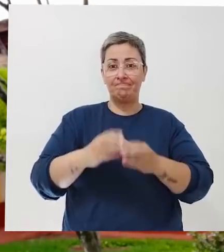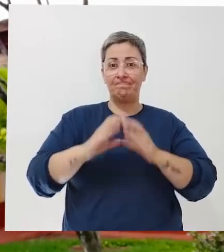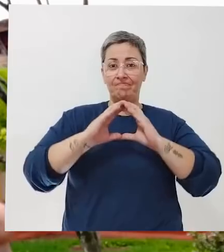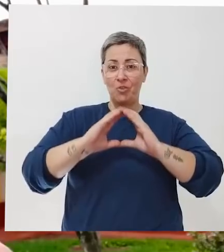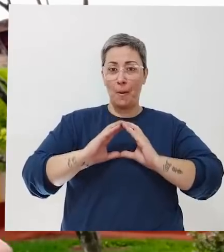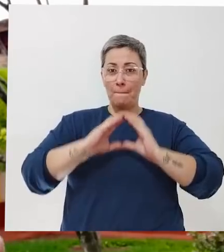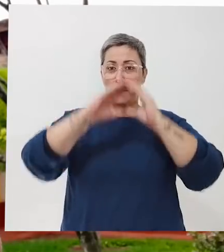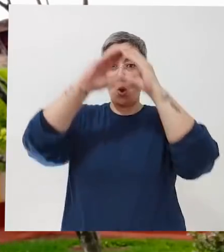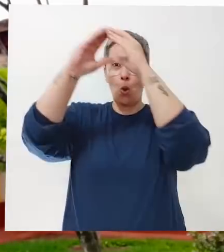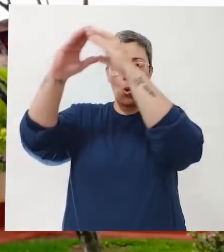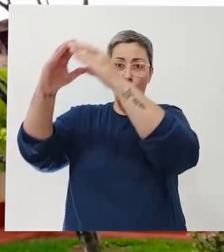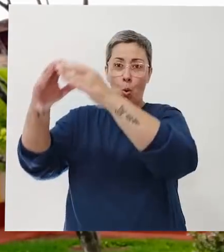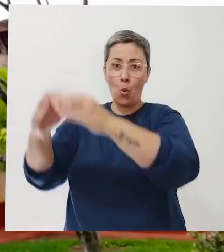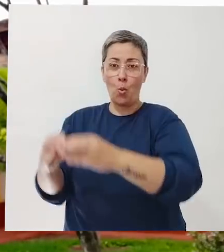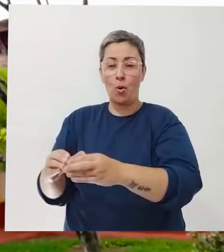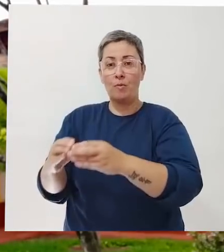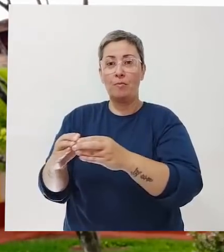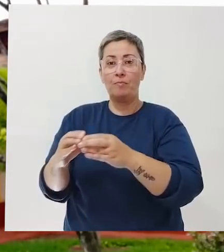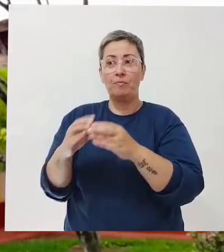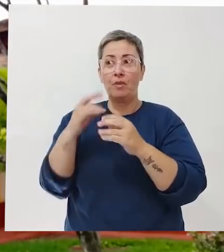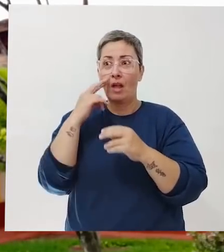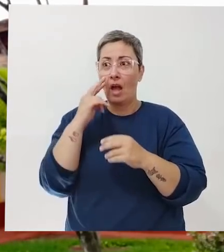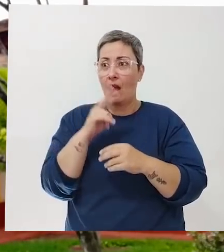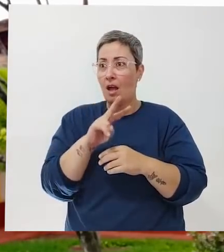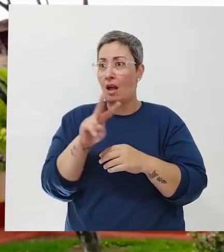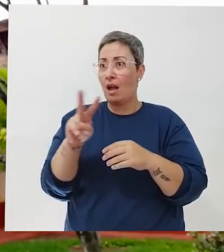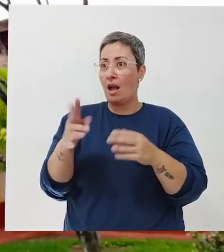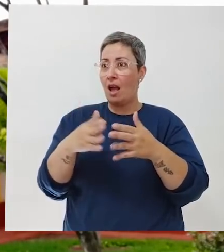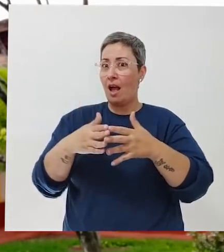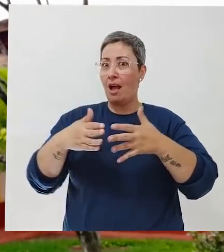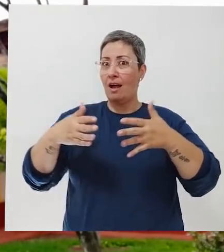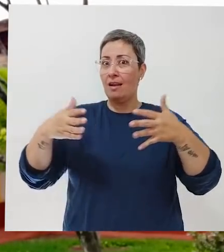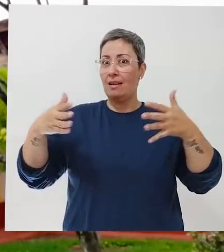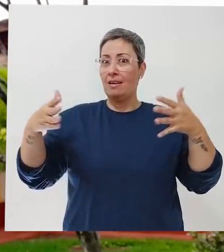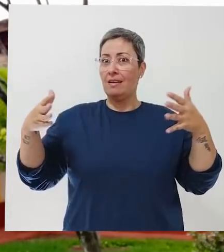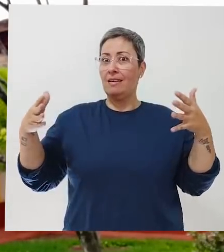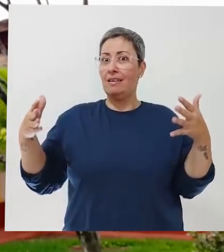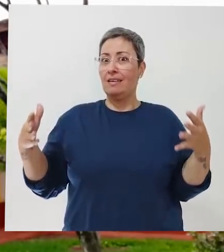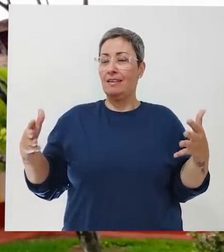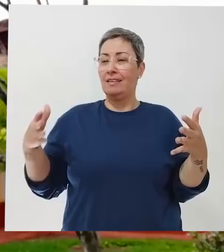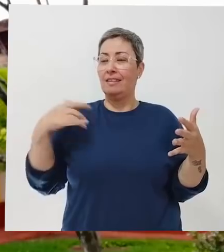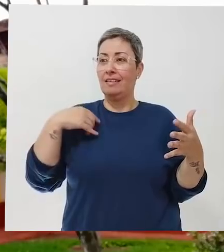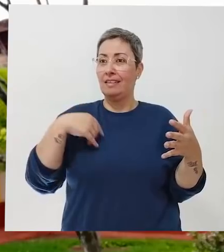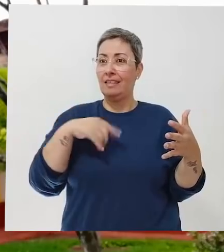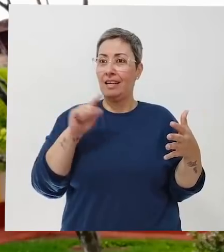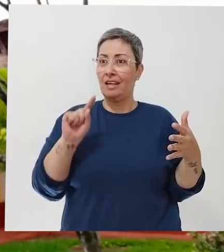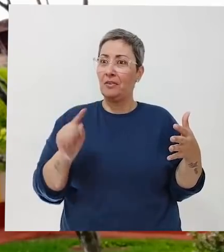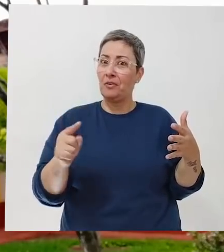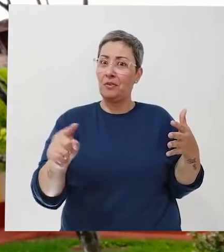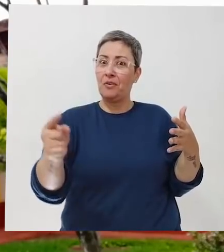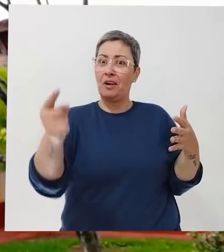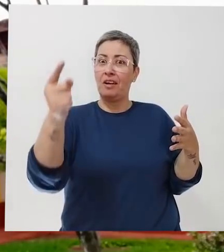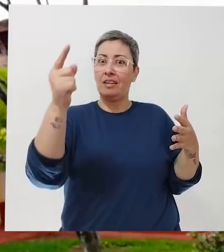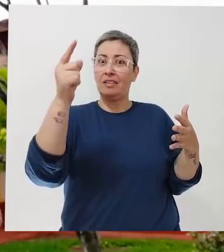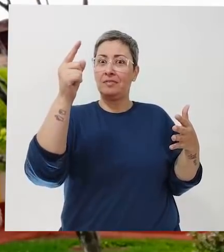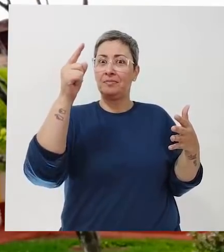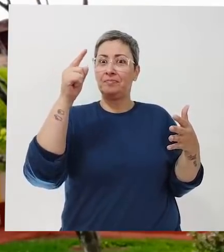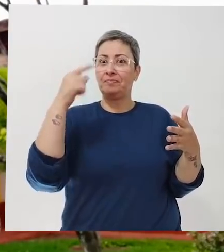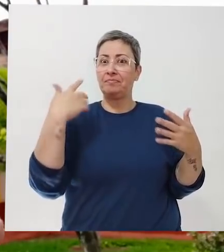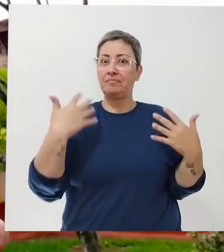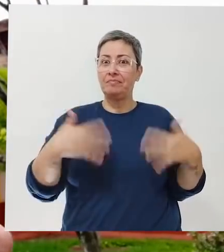saiu fora do seu caminho e viu um caminho bem maior, sem